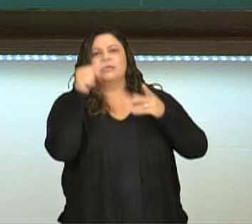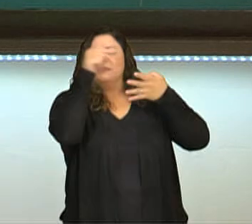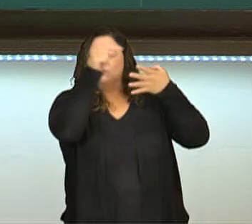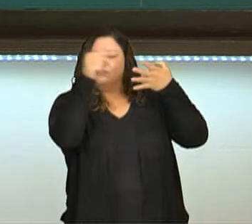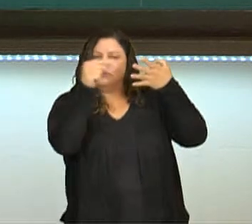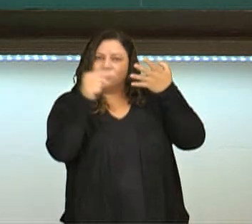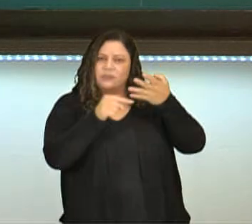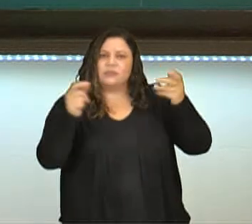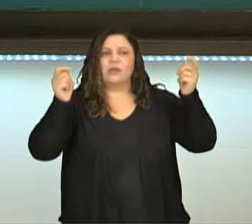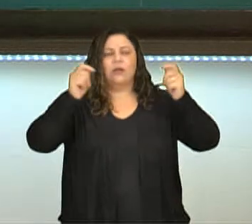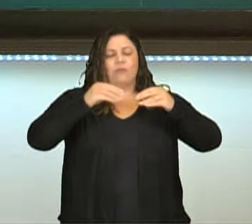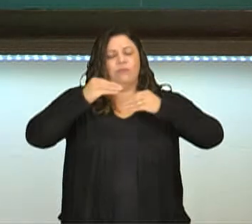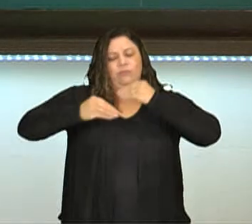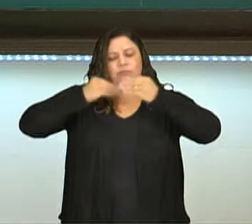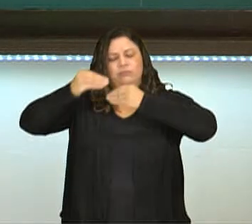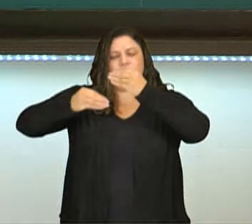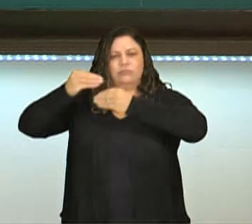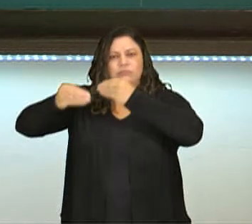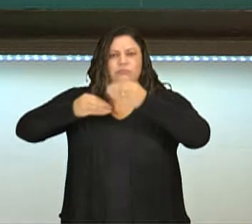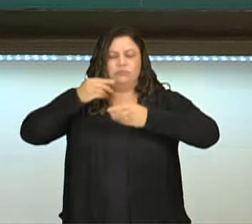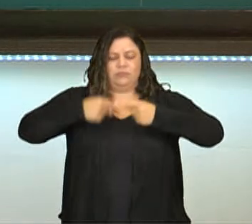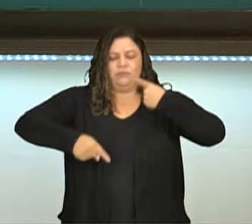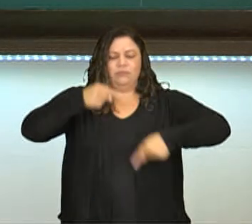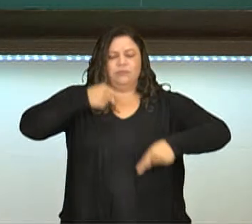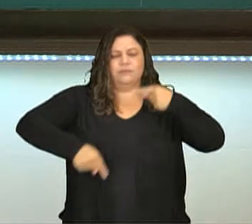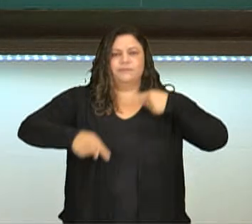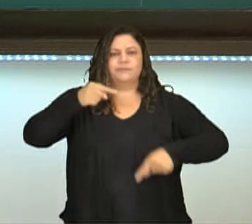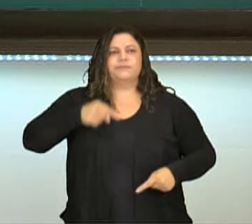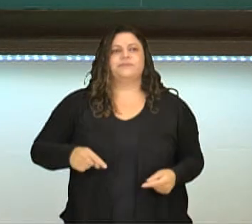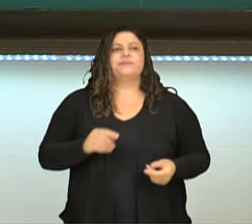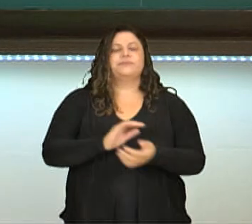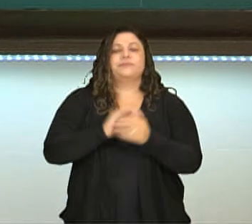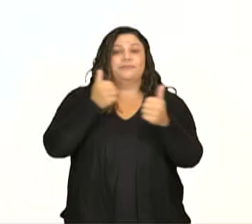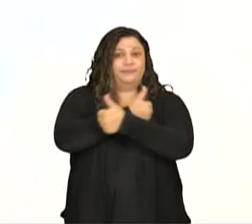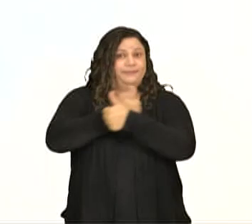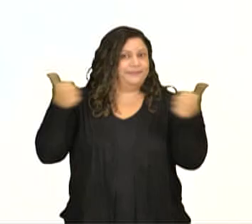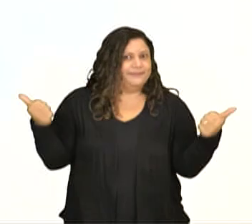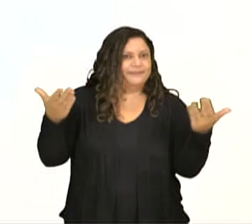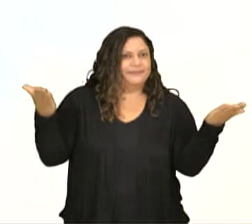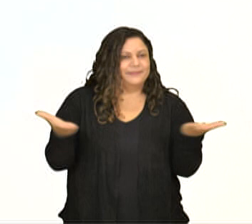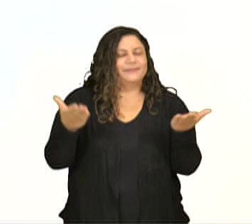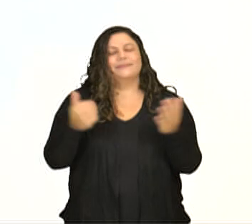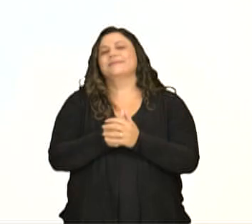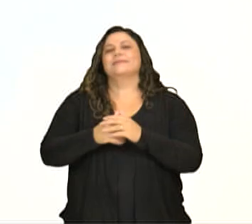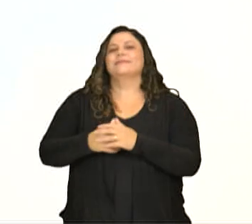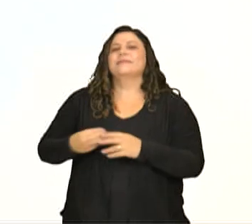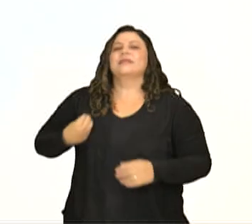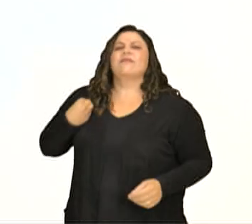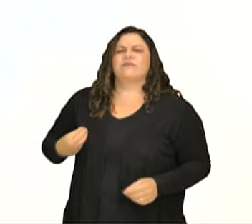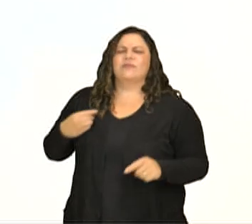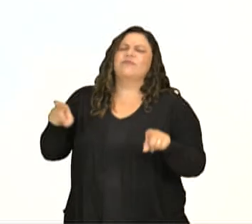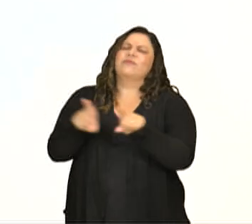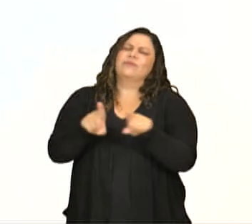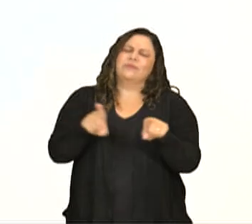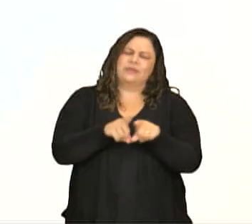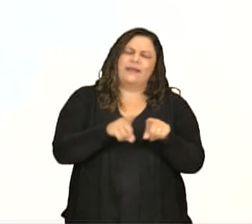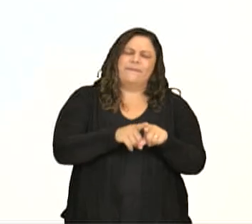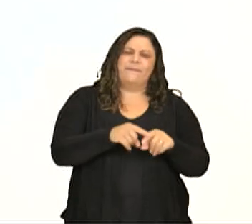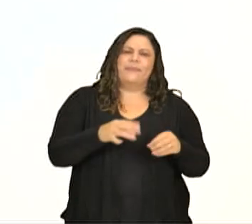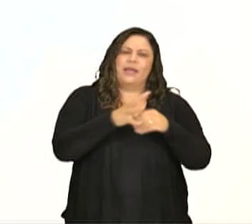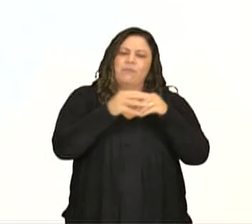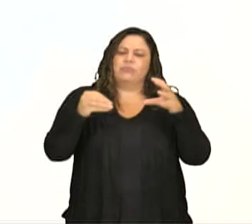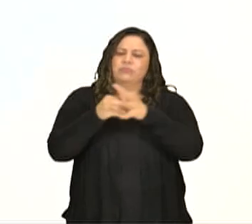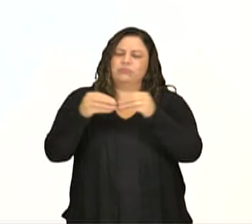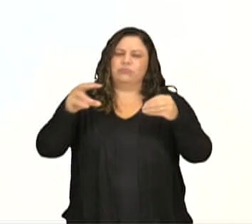que contemplam o metabolismo dos seres vivos. Beleza, os seres vivos também se reproduzem duplicando o